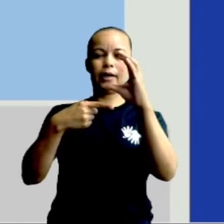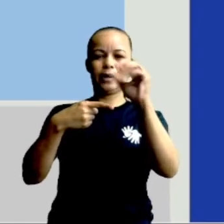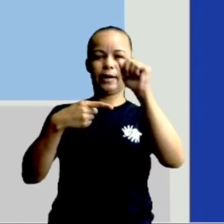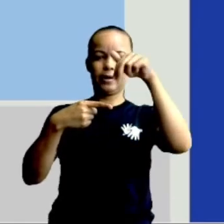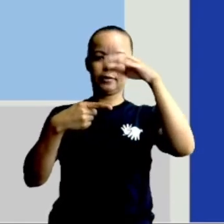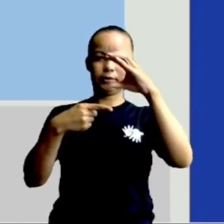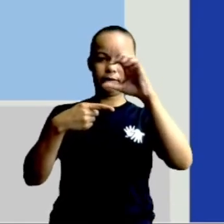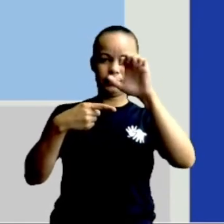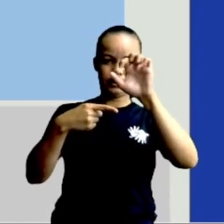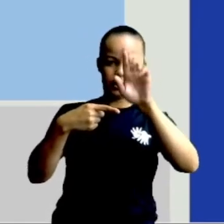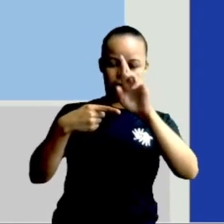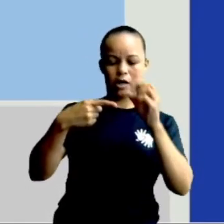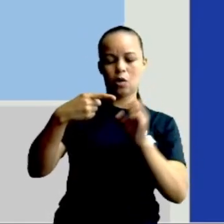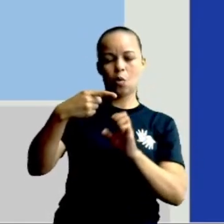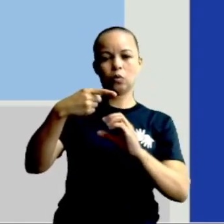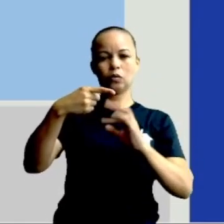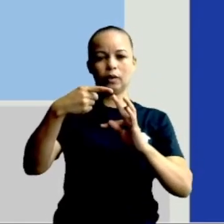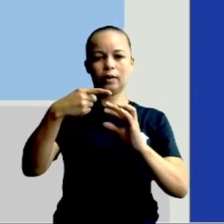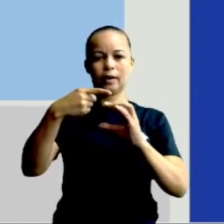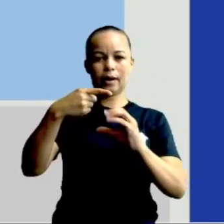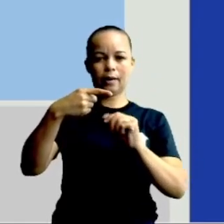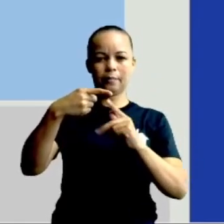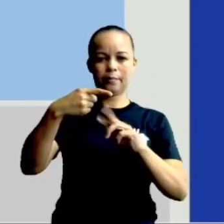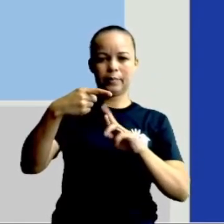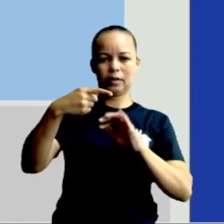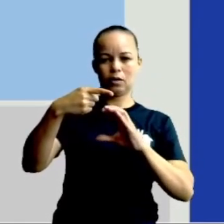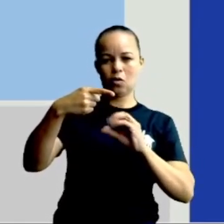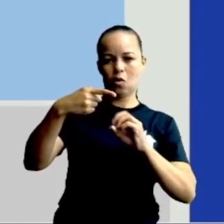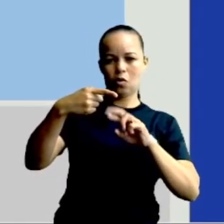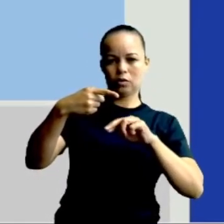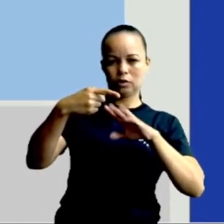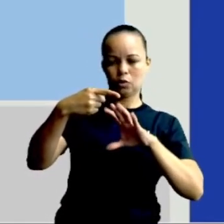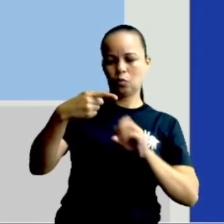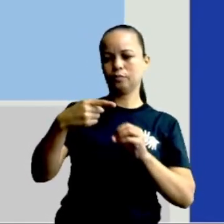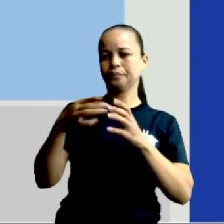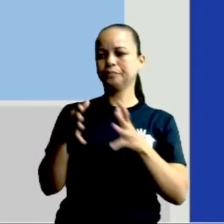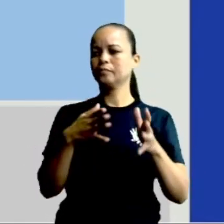pelo tamanho do Brasil? Ou por causa da falta de sol durante